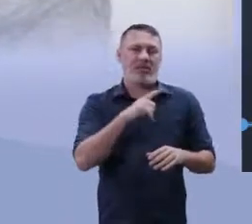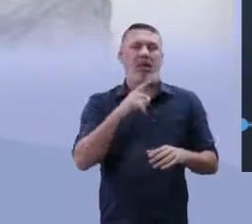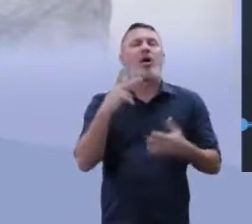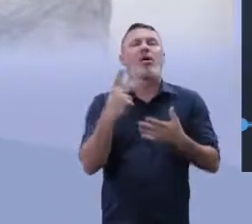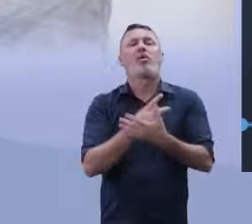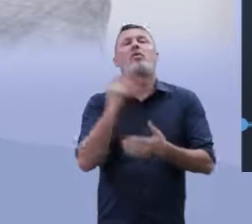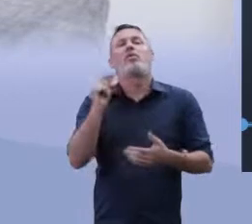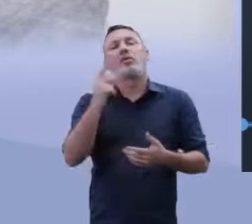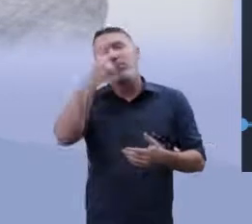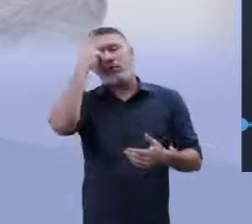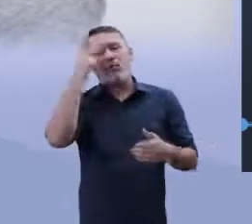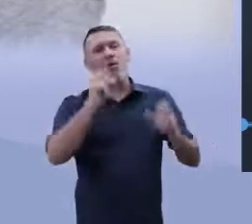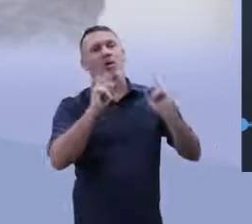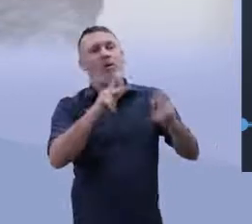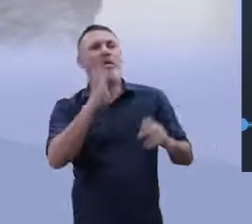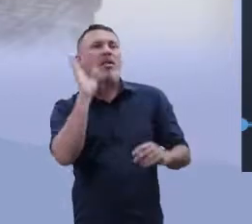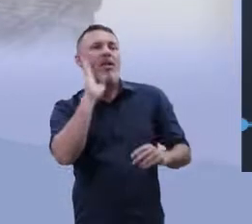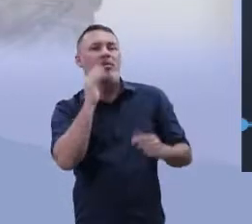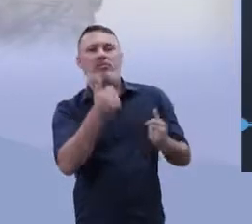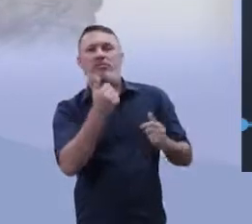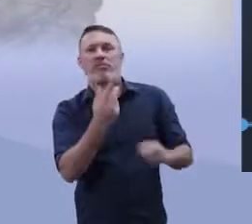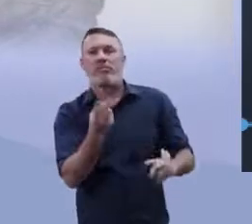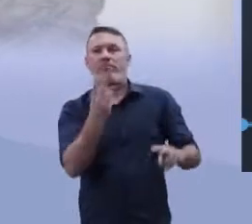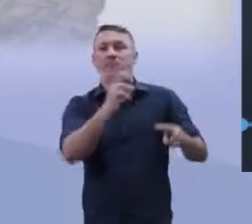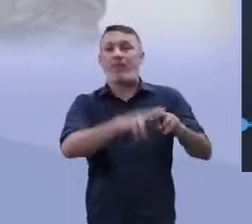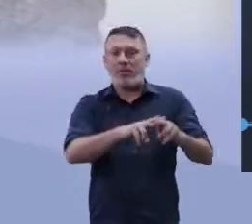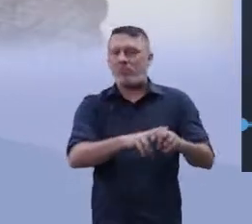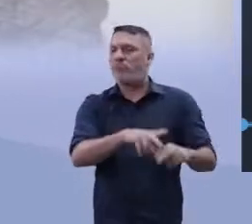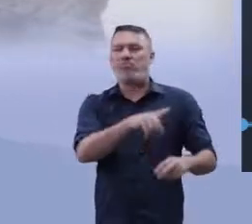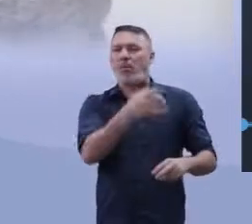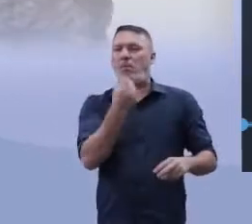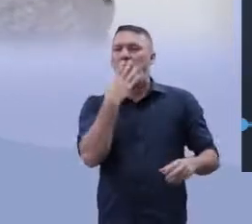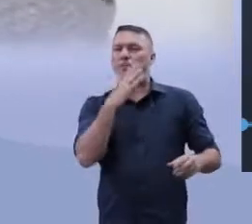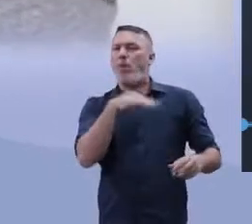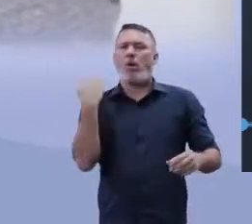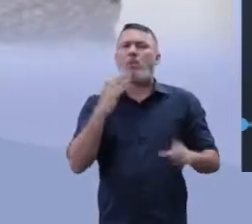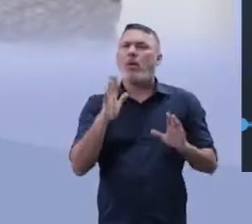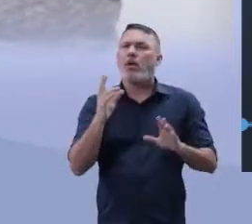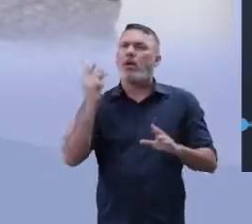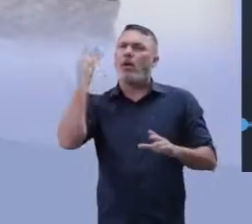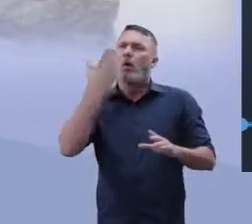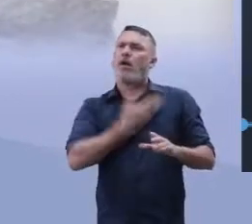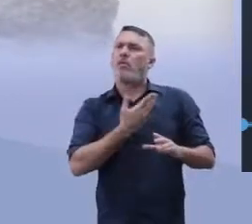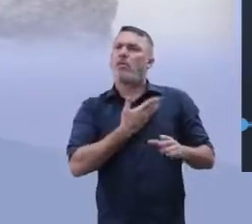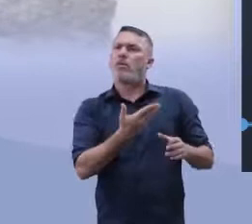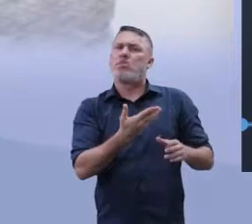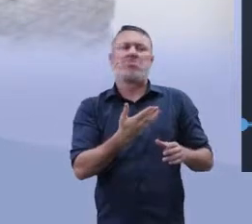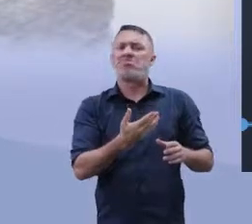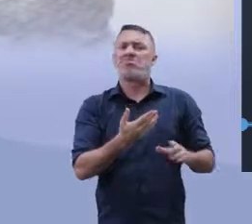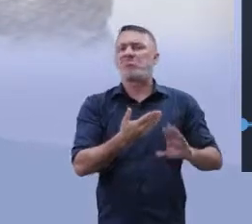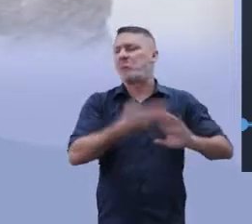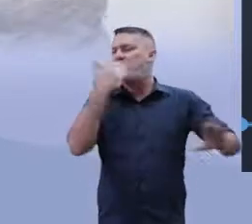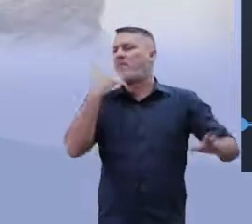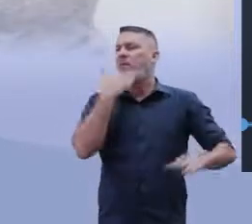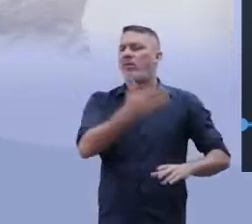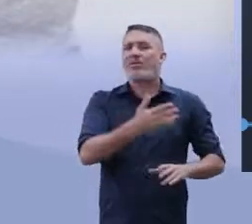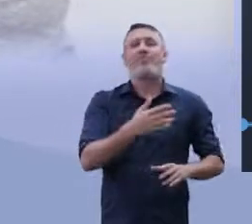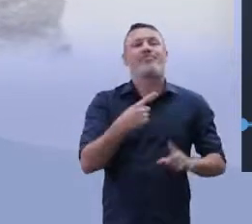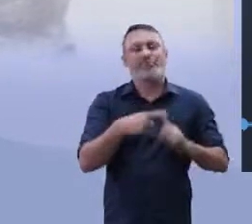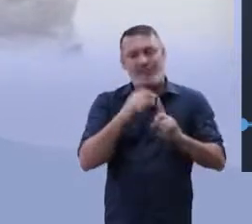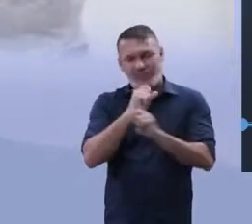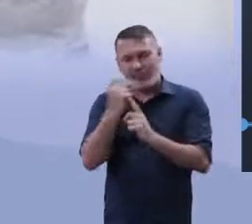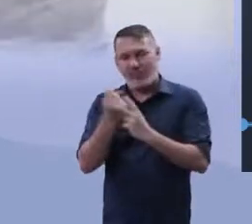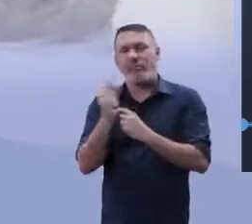presa, cometeu alguma coisa, enfim, a partir de hoje eu quero a morte dessa pessoa. A sociedade é individualista, às vezes, olha,